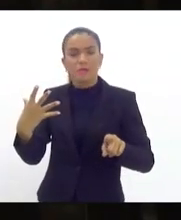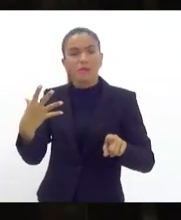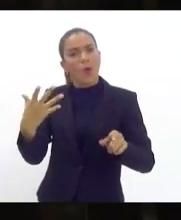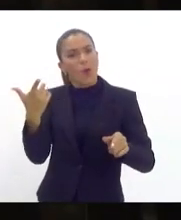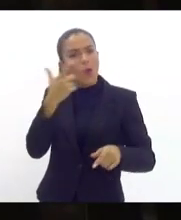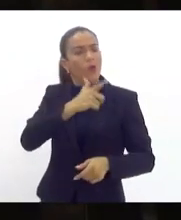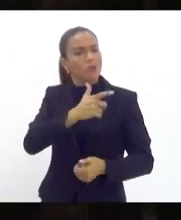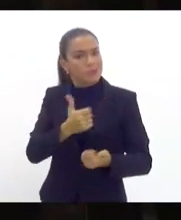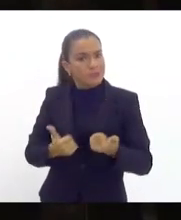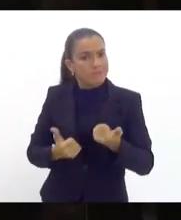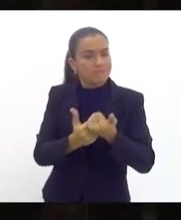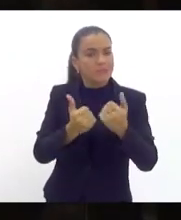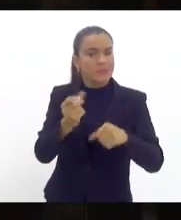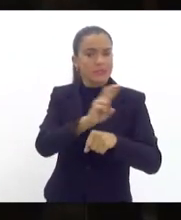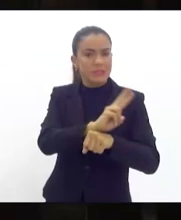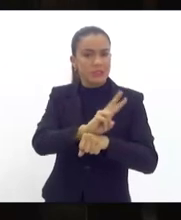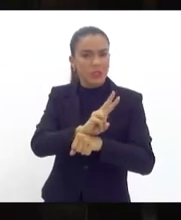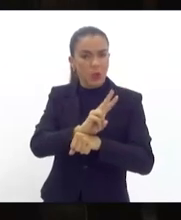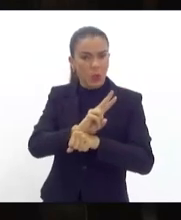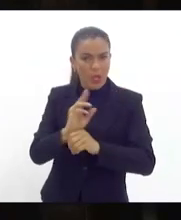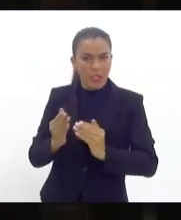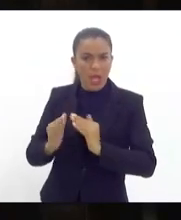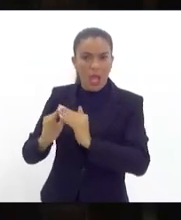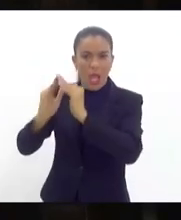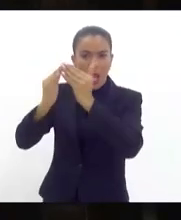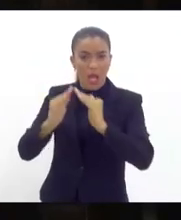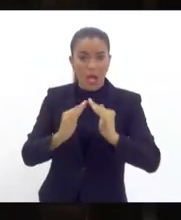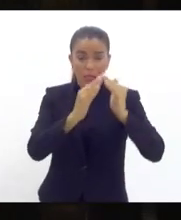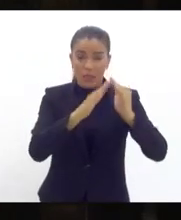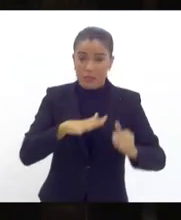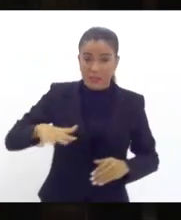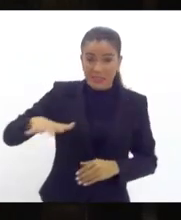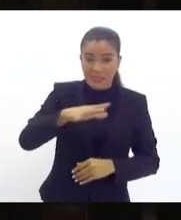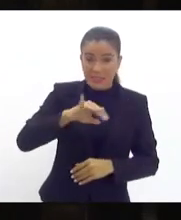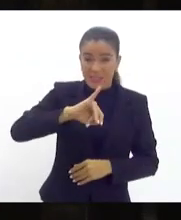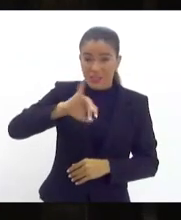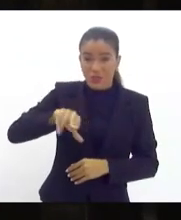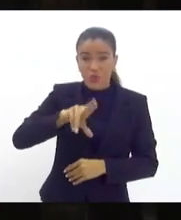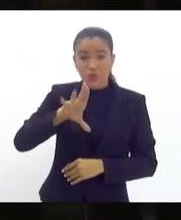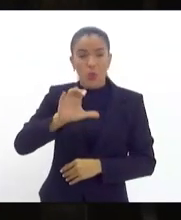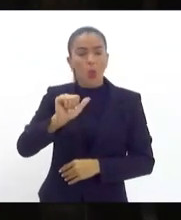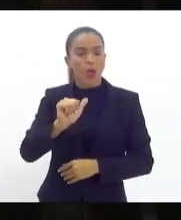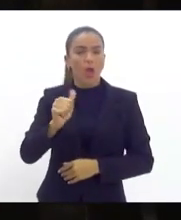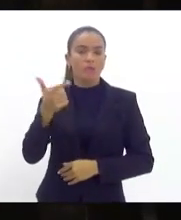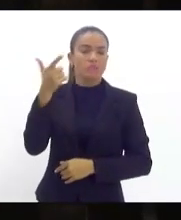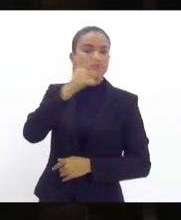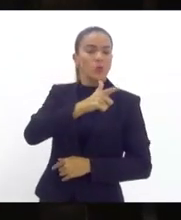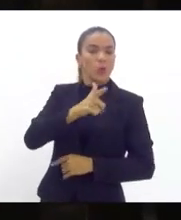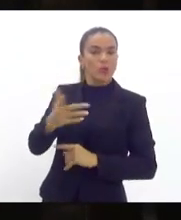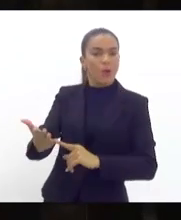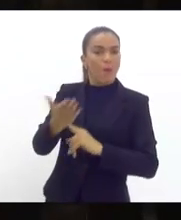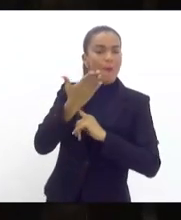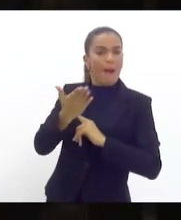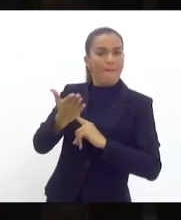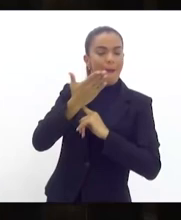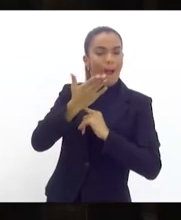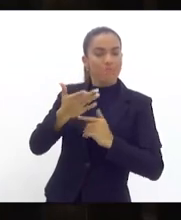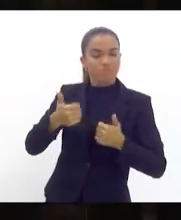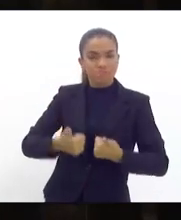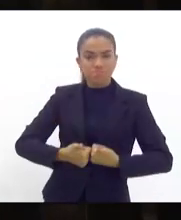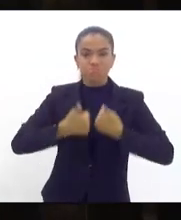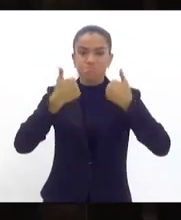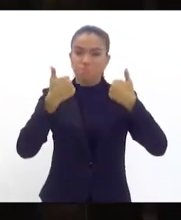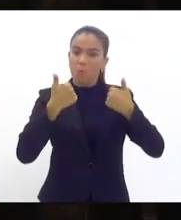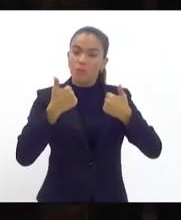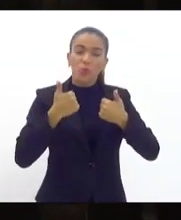uma segurança na comunidade a grande Tijuca como um todo foi muito beneficiado de todos os itens todos os